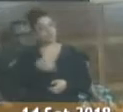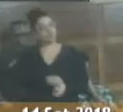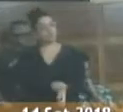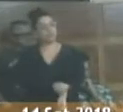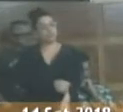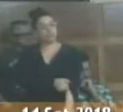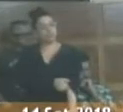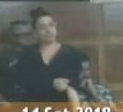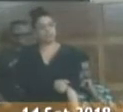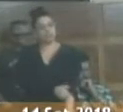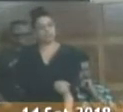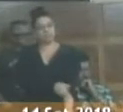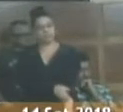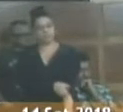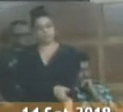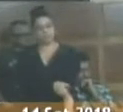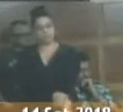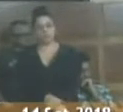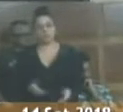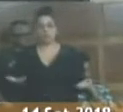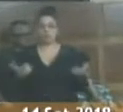E hoje a gente, eu ouvi muito